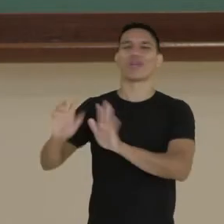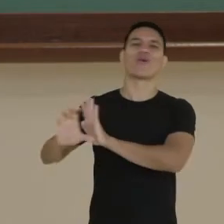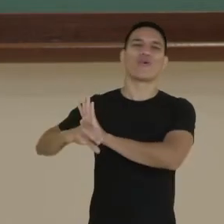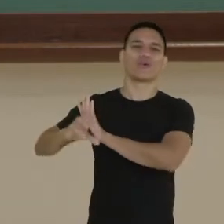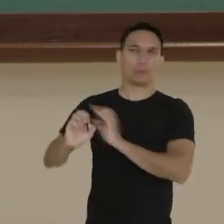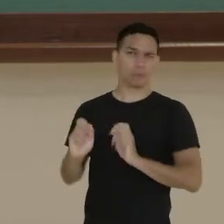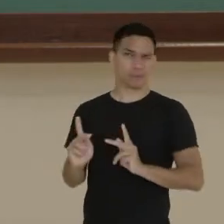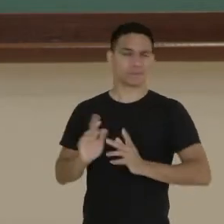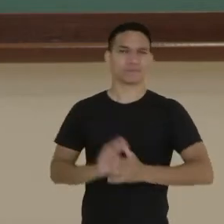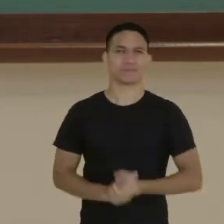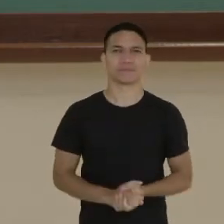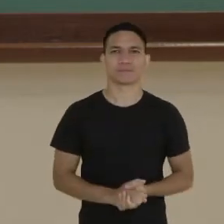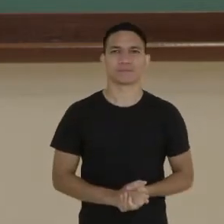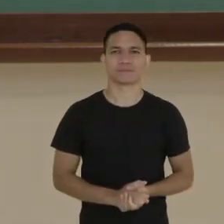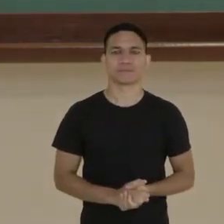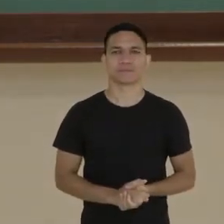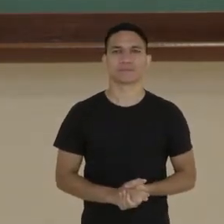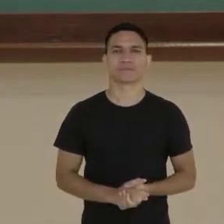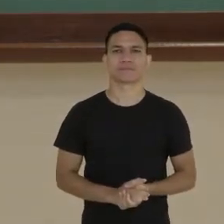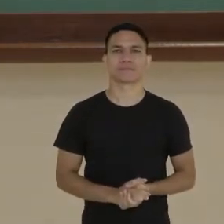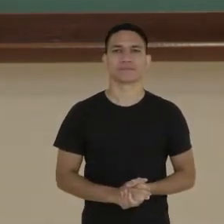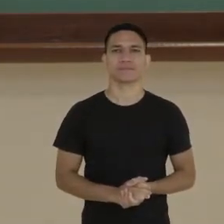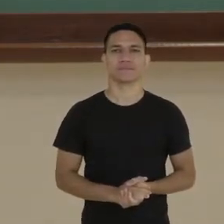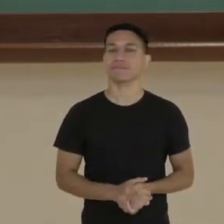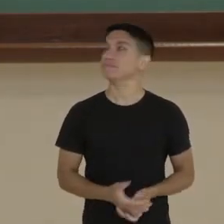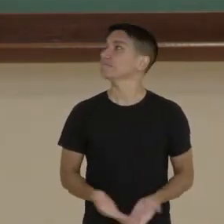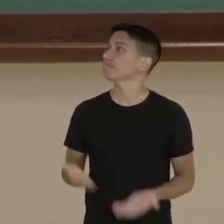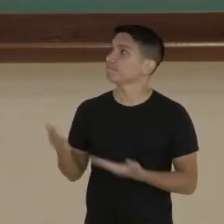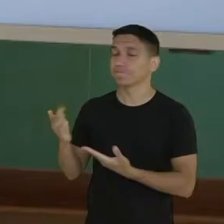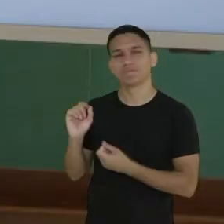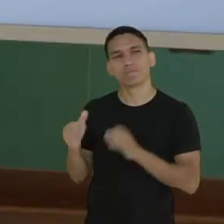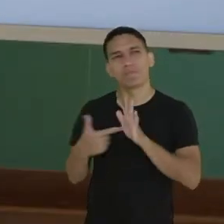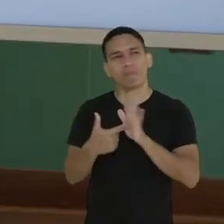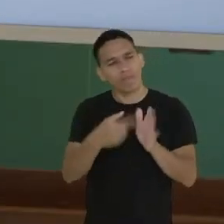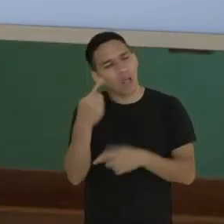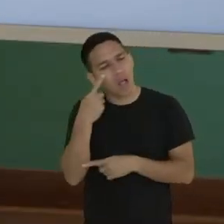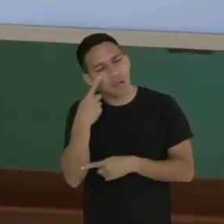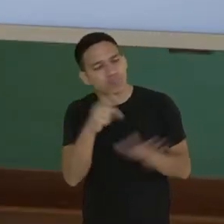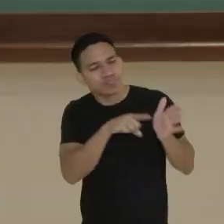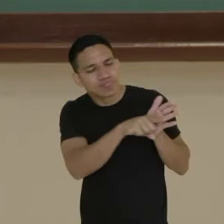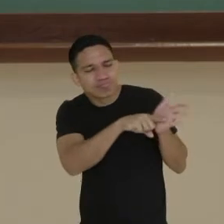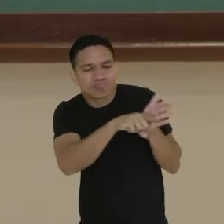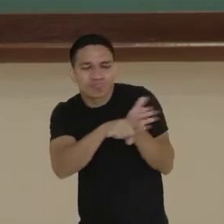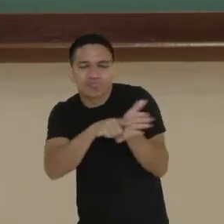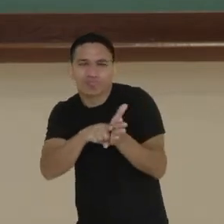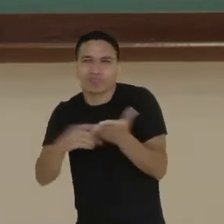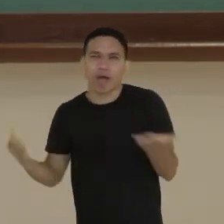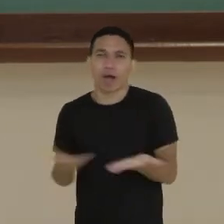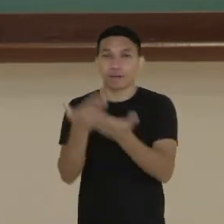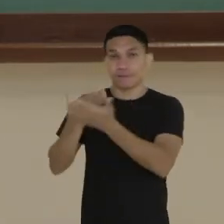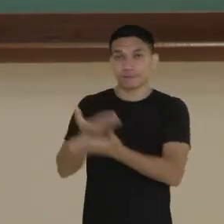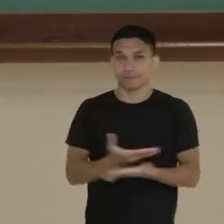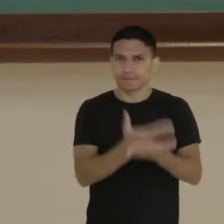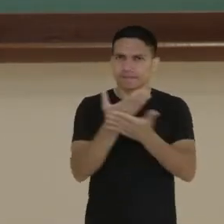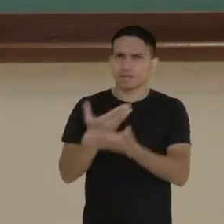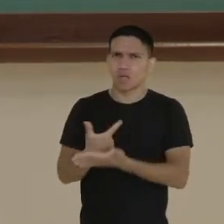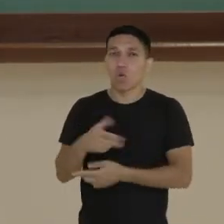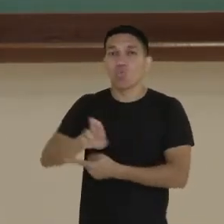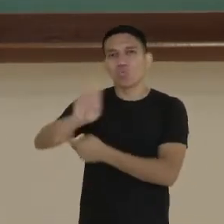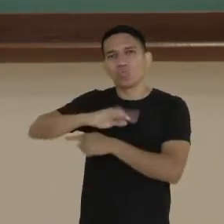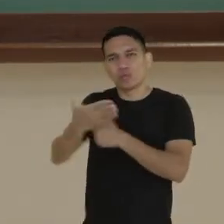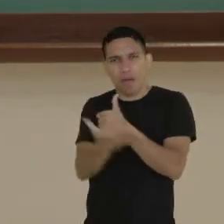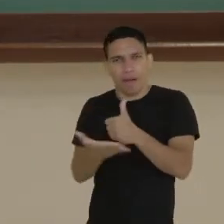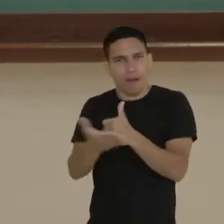certo? Bem, eu fazendo uma pesquisa para fazer essa aula aqui, eu vou utilizar como base